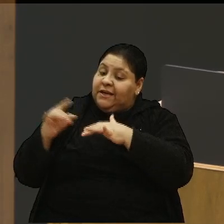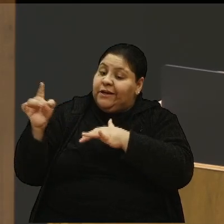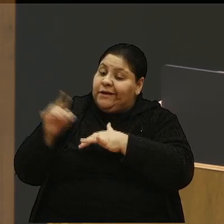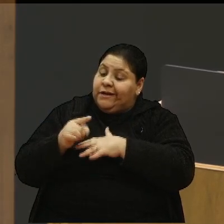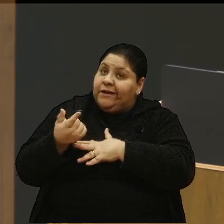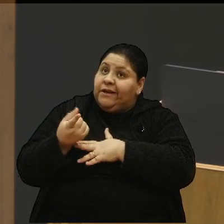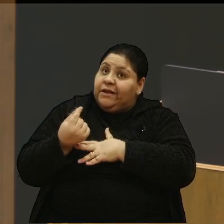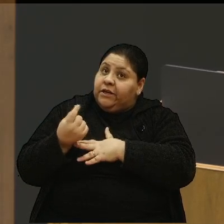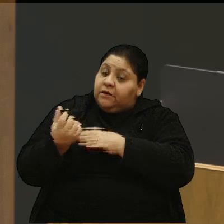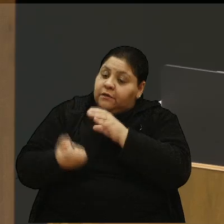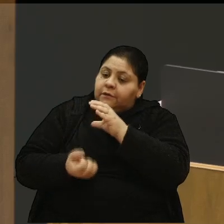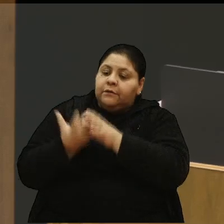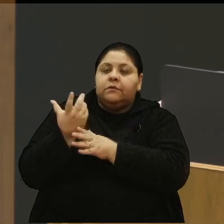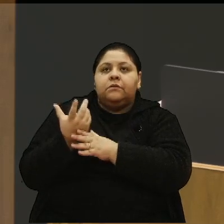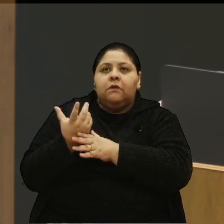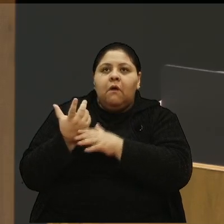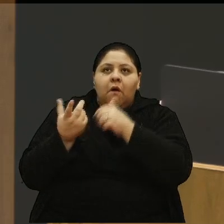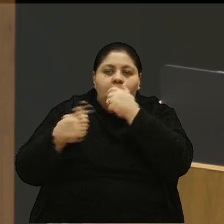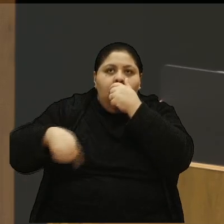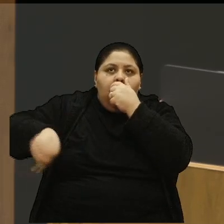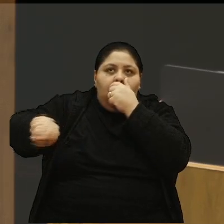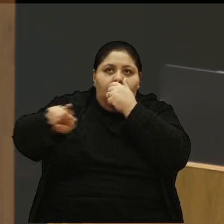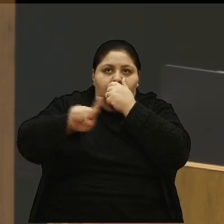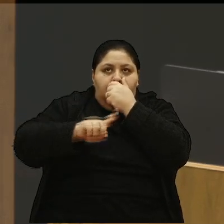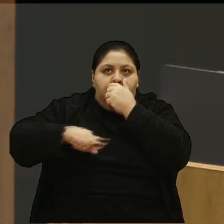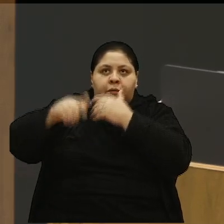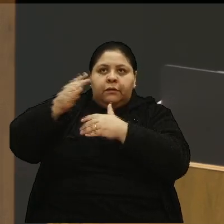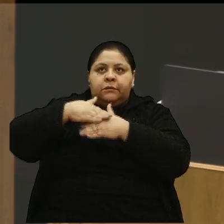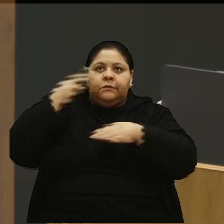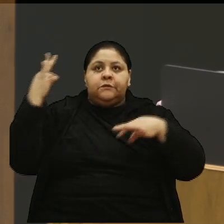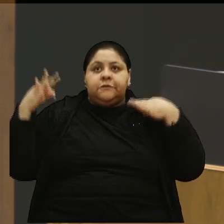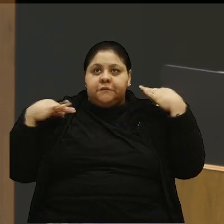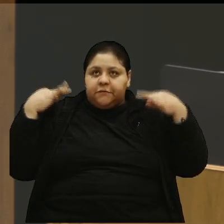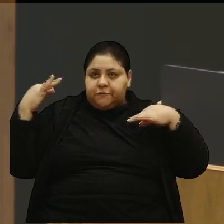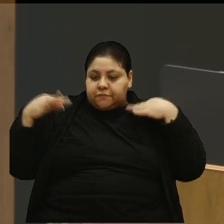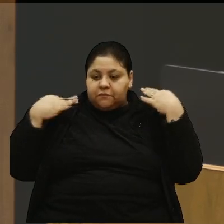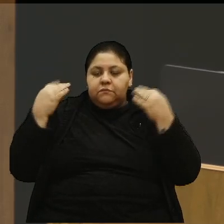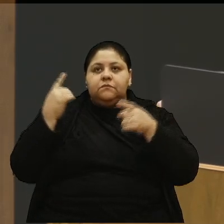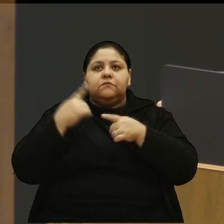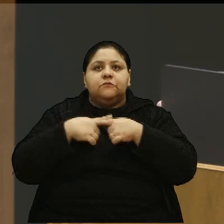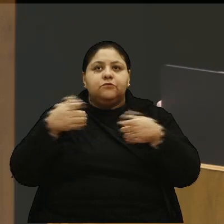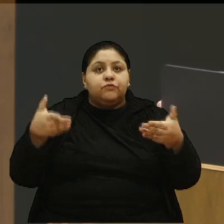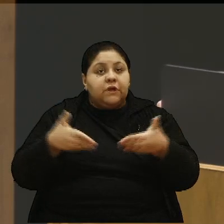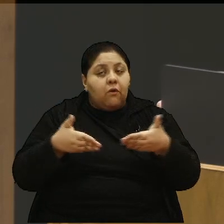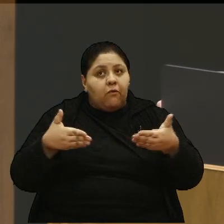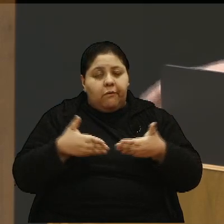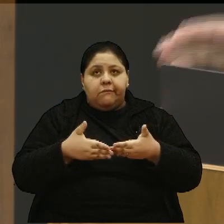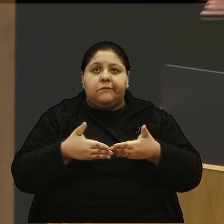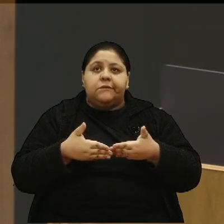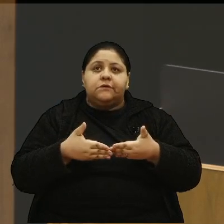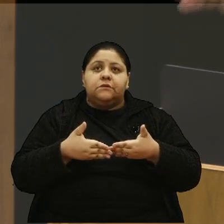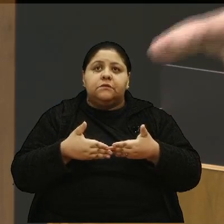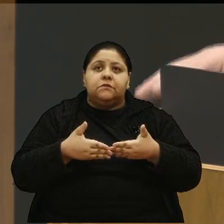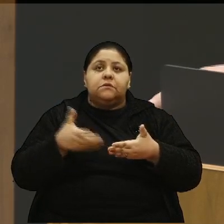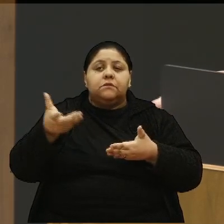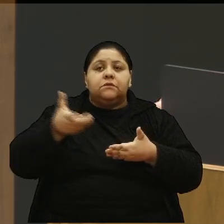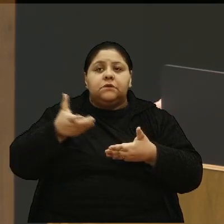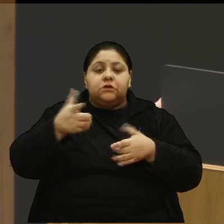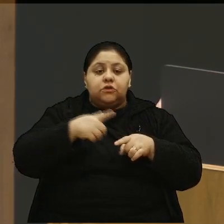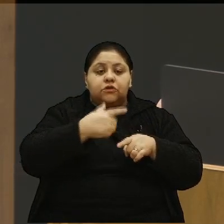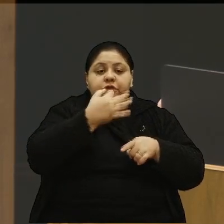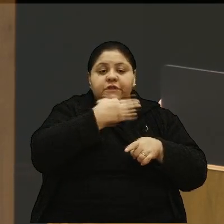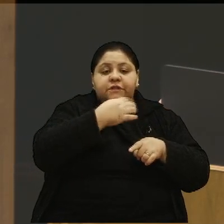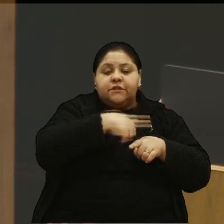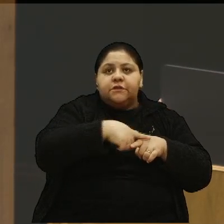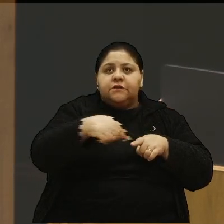dinheiro gerado. Nós vamos trazer mais turistas com mobilidade, porque hoje em dia, quem quer sair em Caxias do